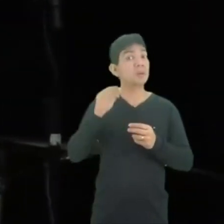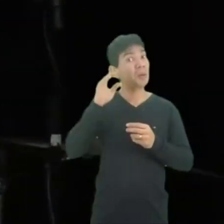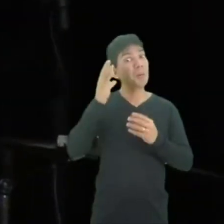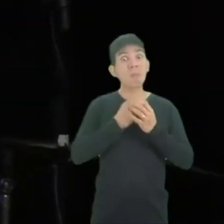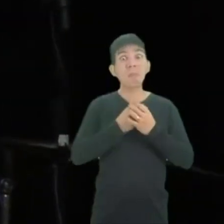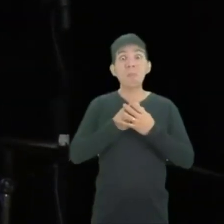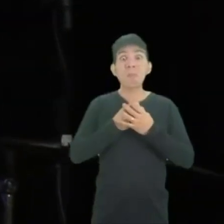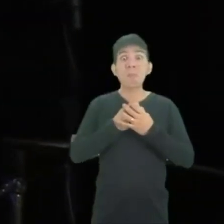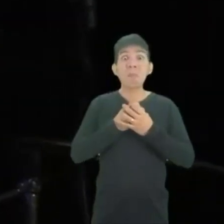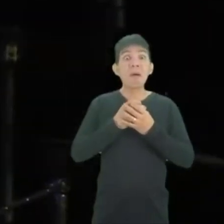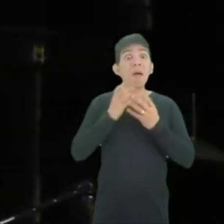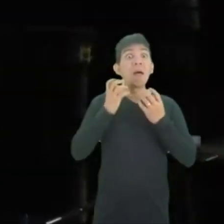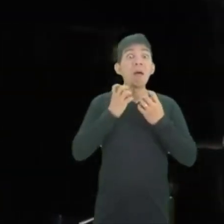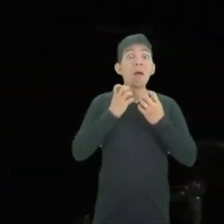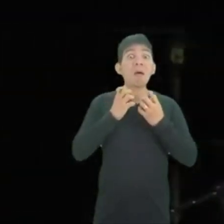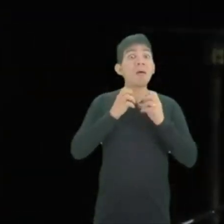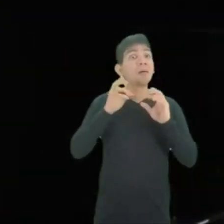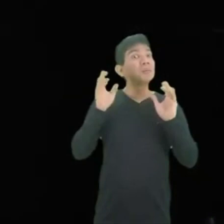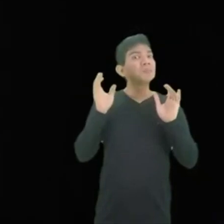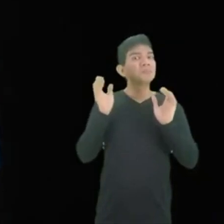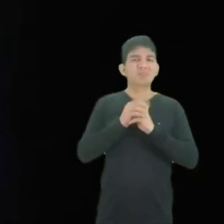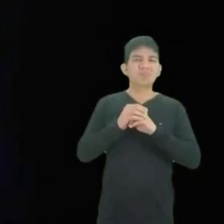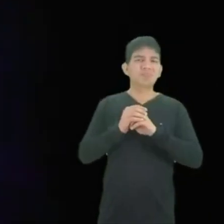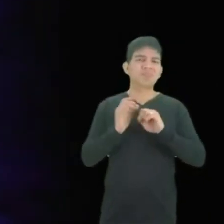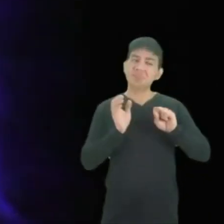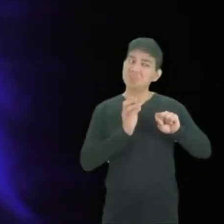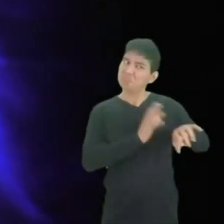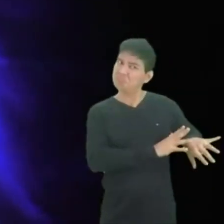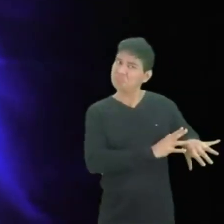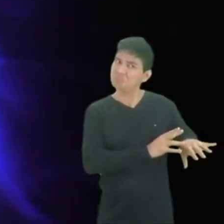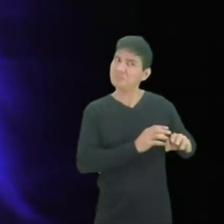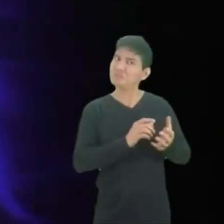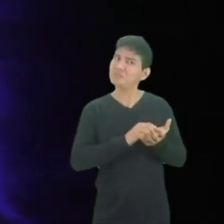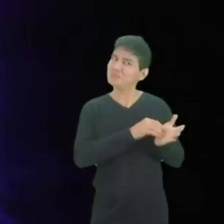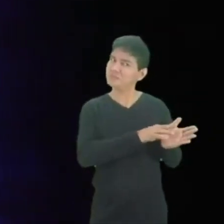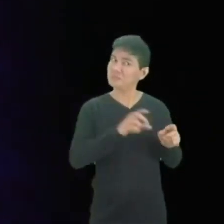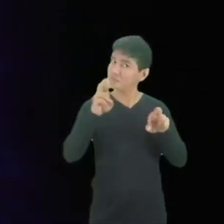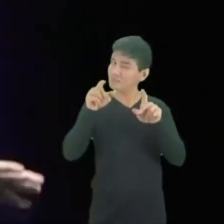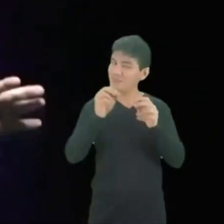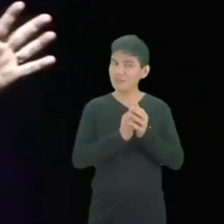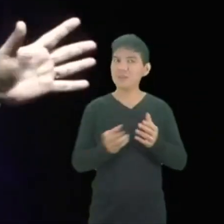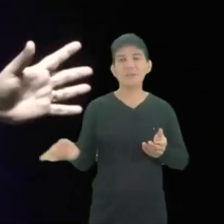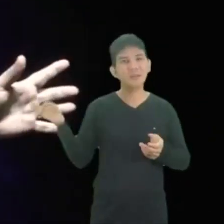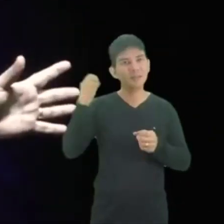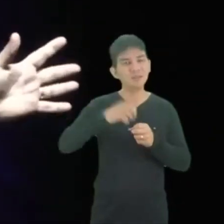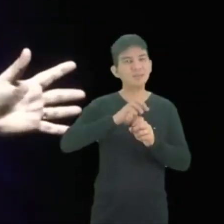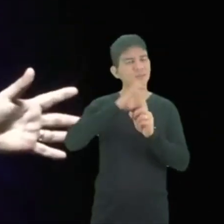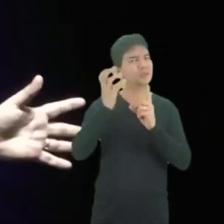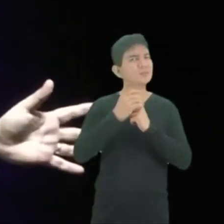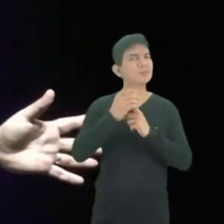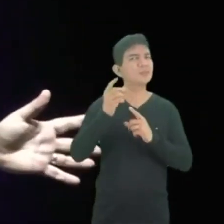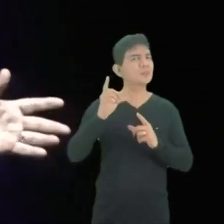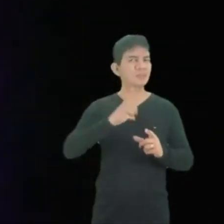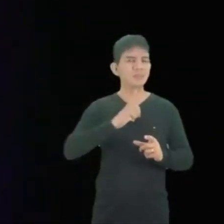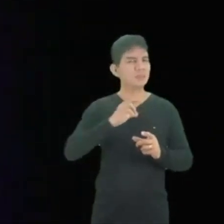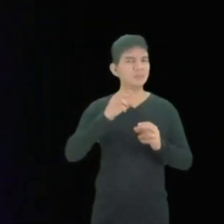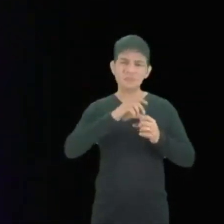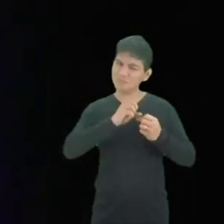pensar? Desviado. Apareceu no culto. Não tenha medo não, pergunte,